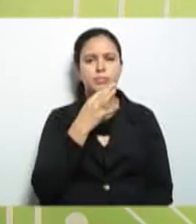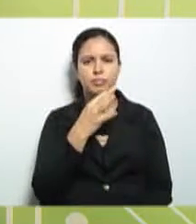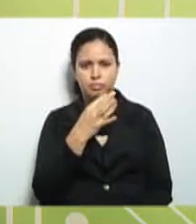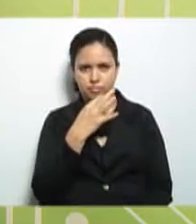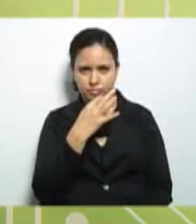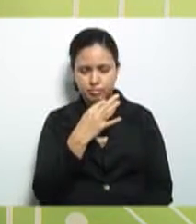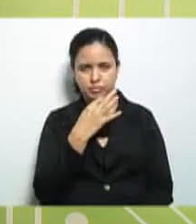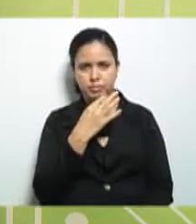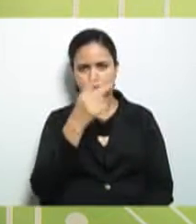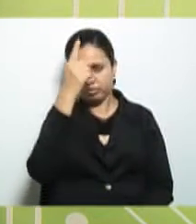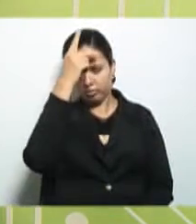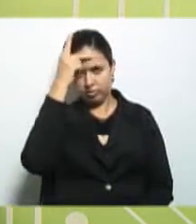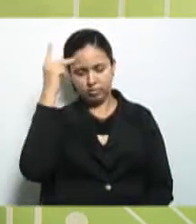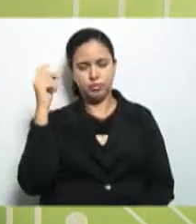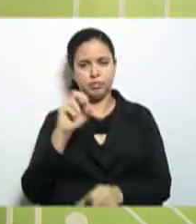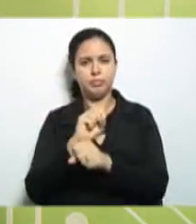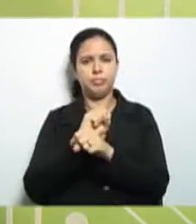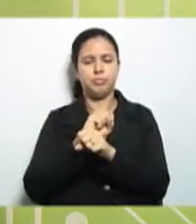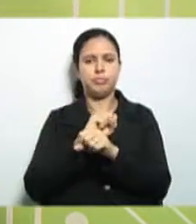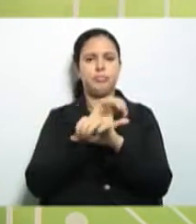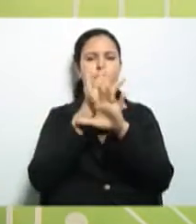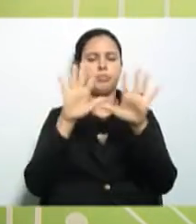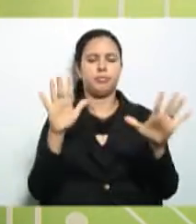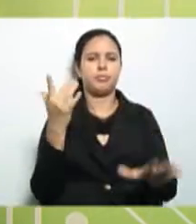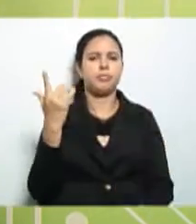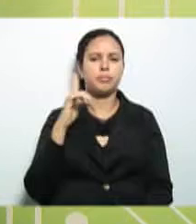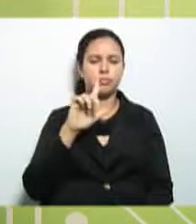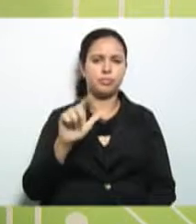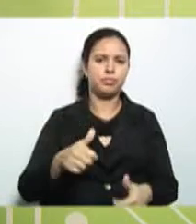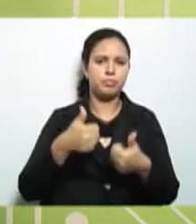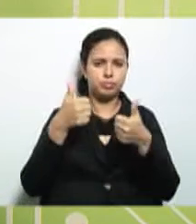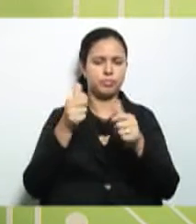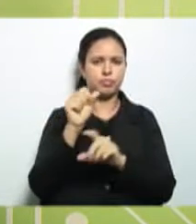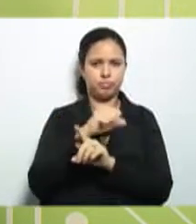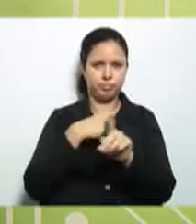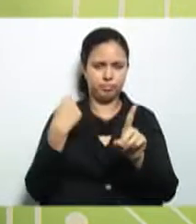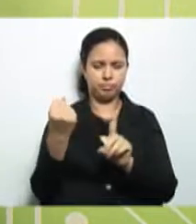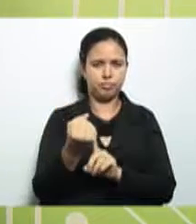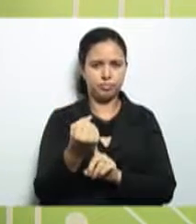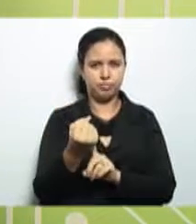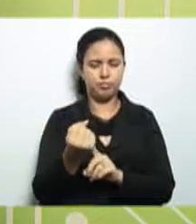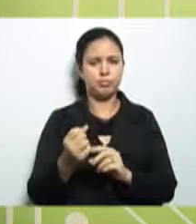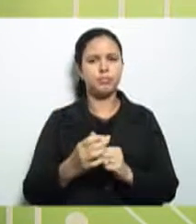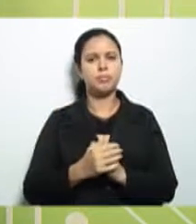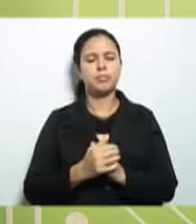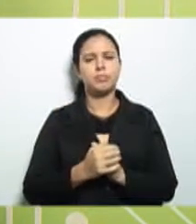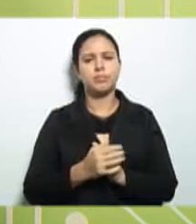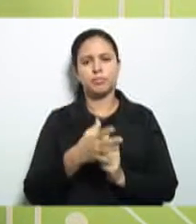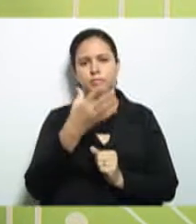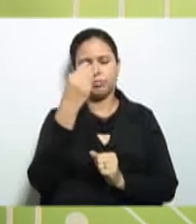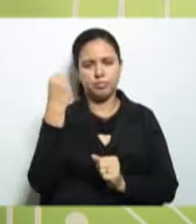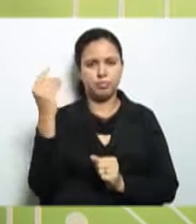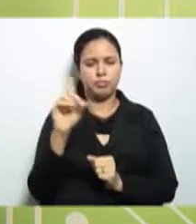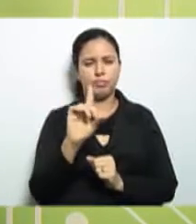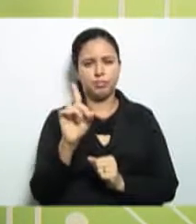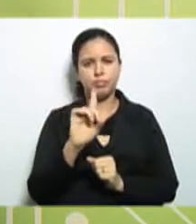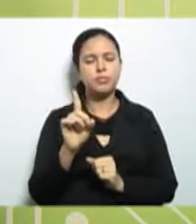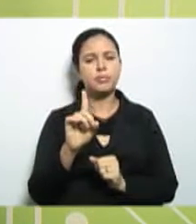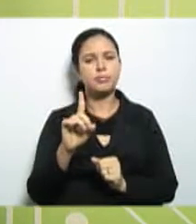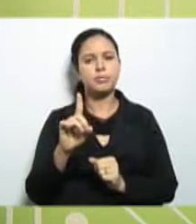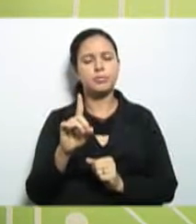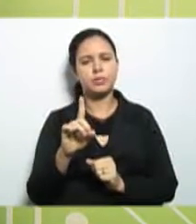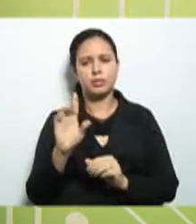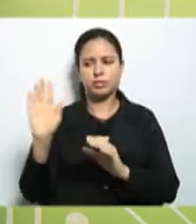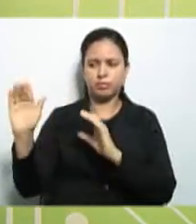pessoas esclarecidas, né? E a gente ter essa melhora na sociedade. Não esqueçam o prazo